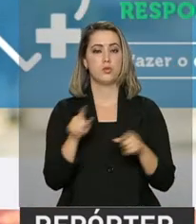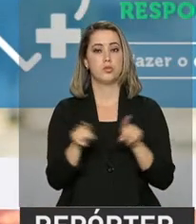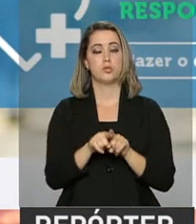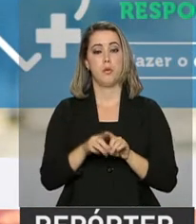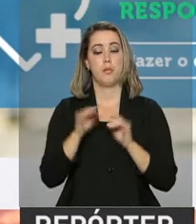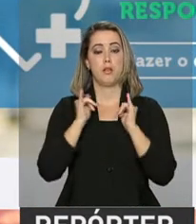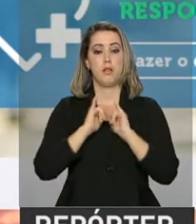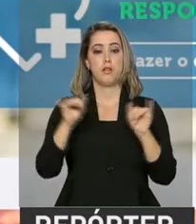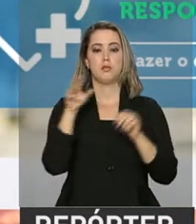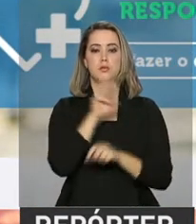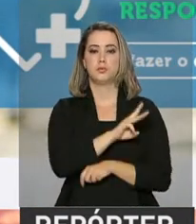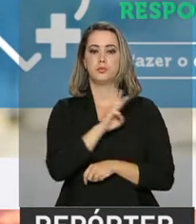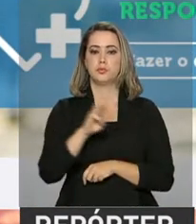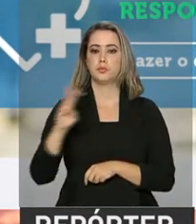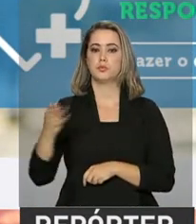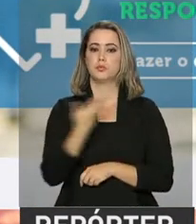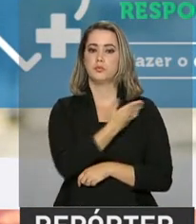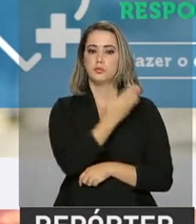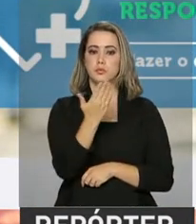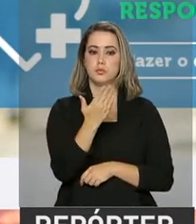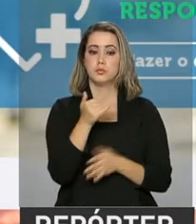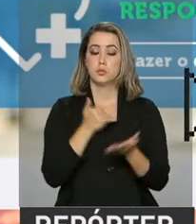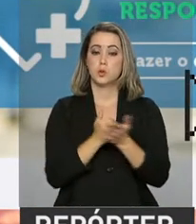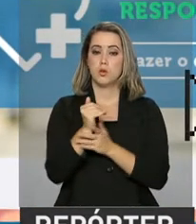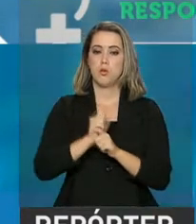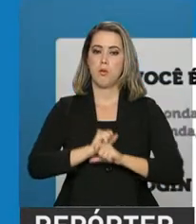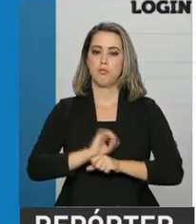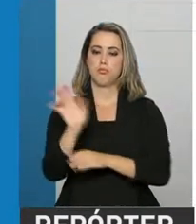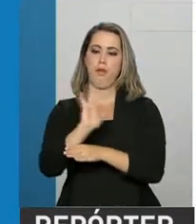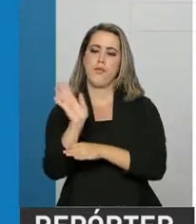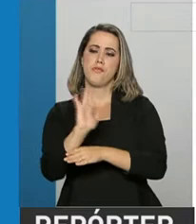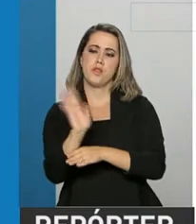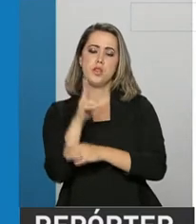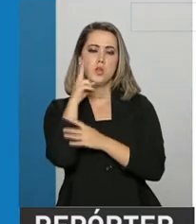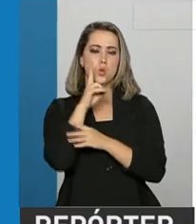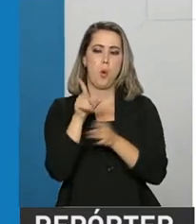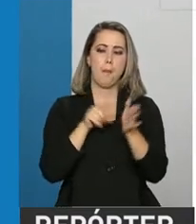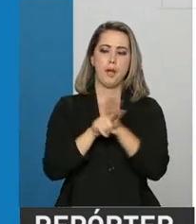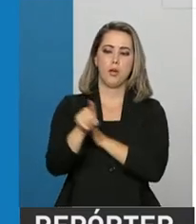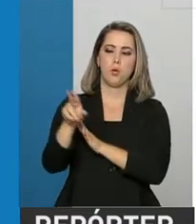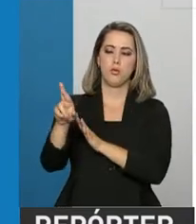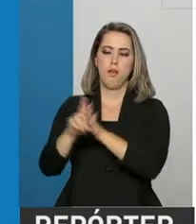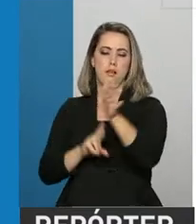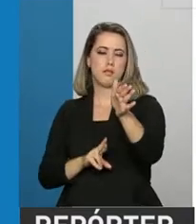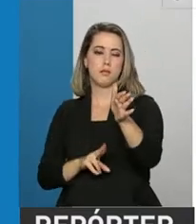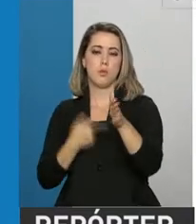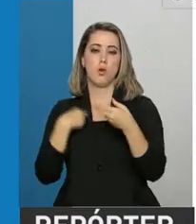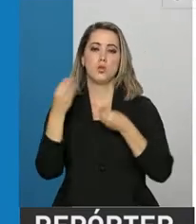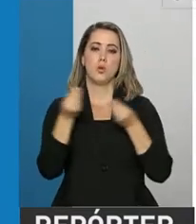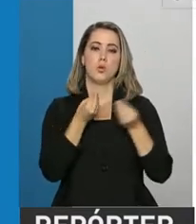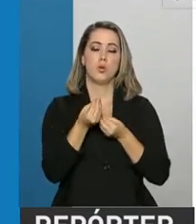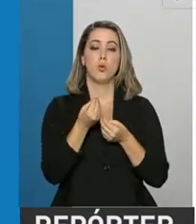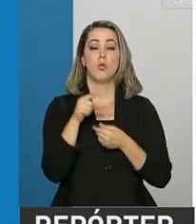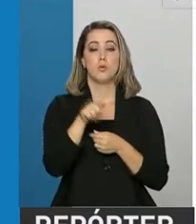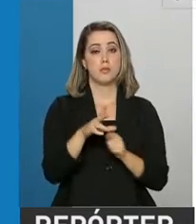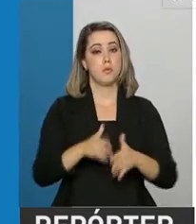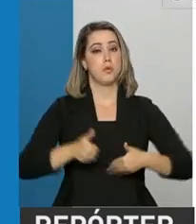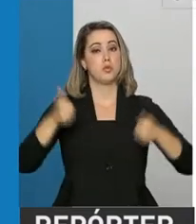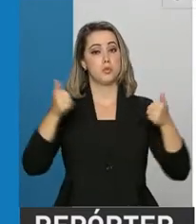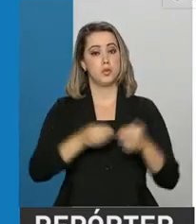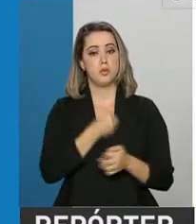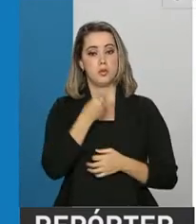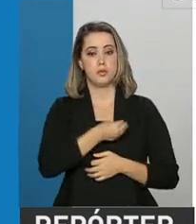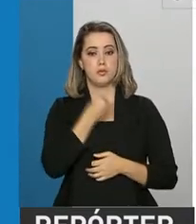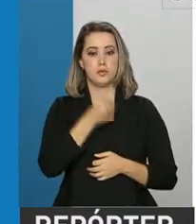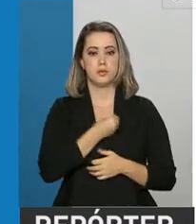uma plataforma na internet a partir de vídeos de questionários a ferramenta oferece soluções personalizadas para quem quer